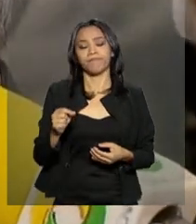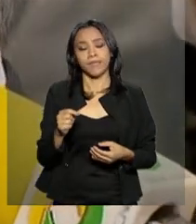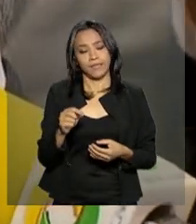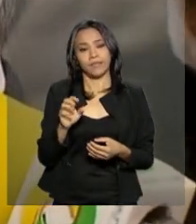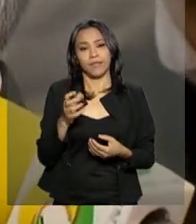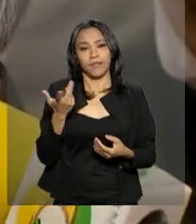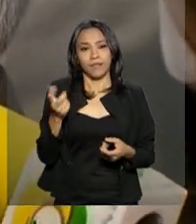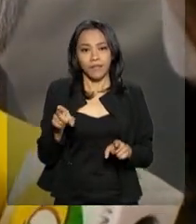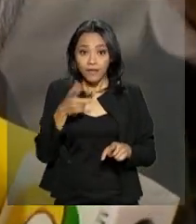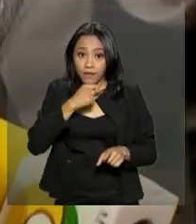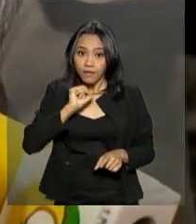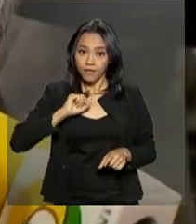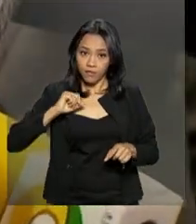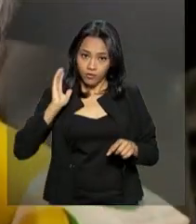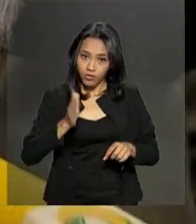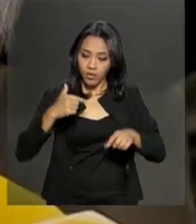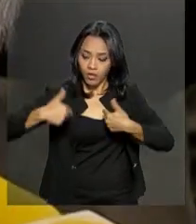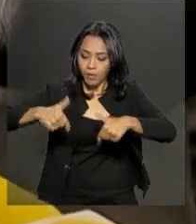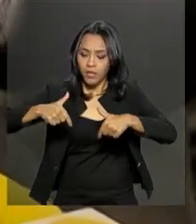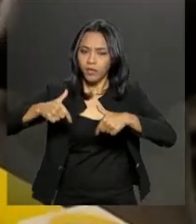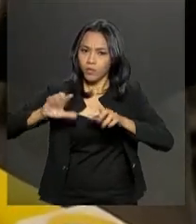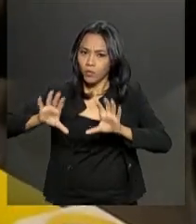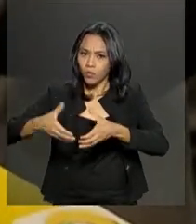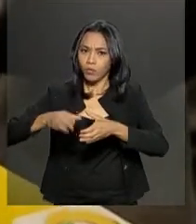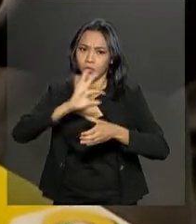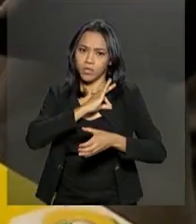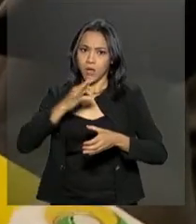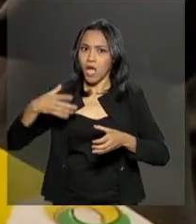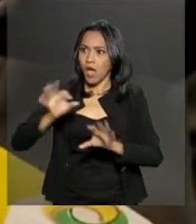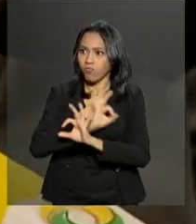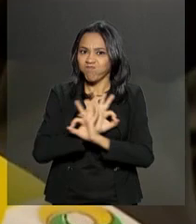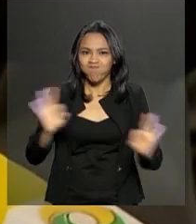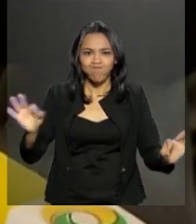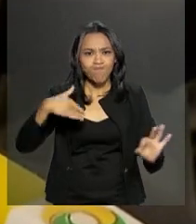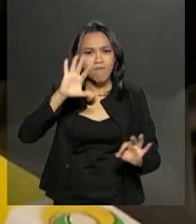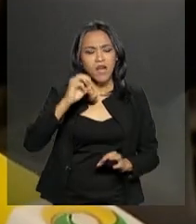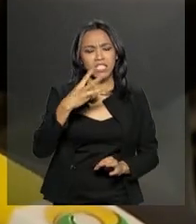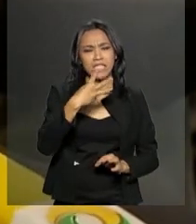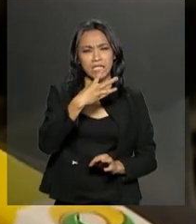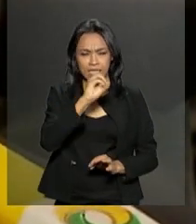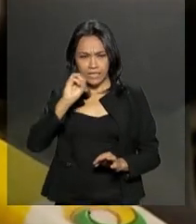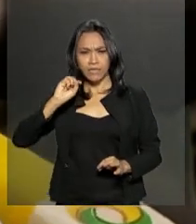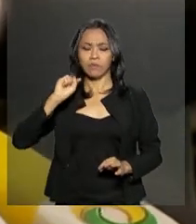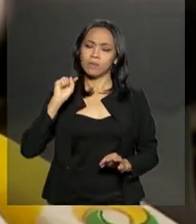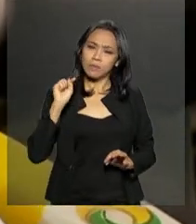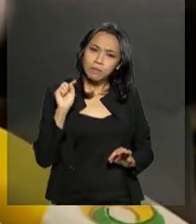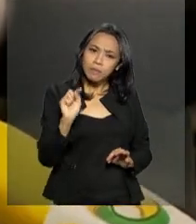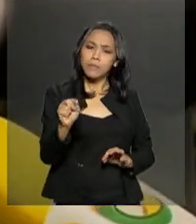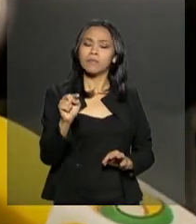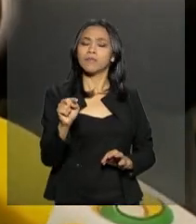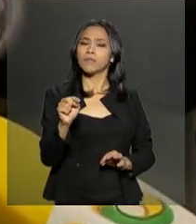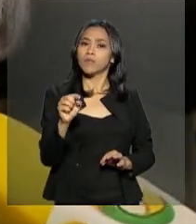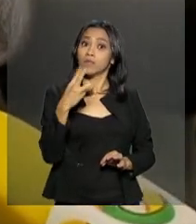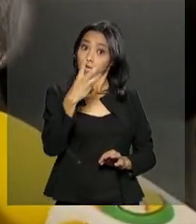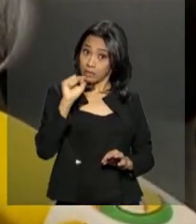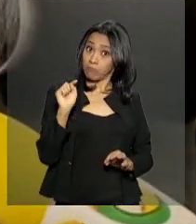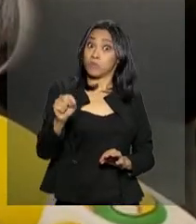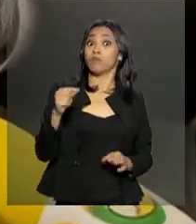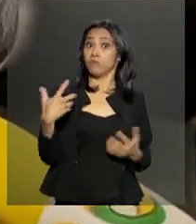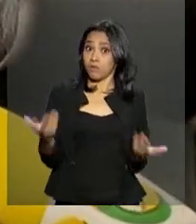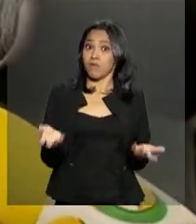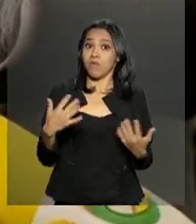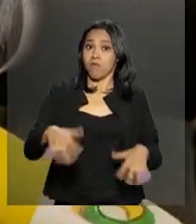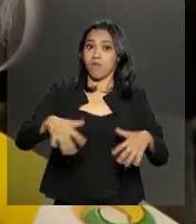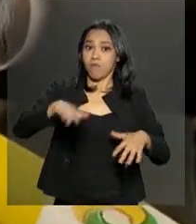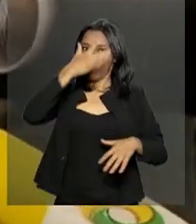efetivo está trabalhando efetivos extraordinário mais de 300 mil em três mil pessoas não é que